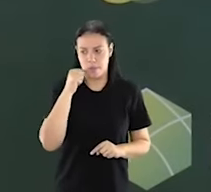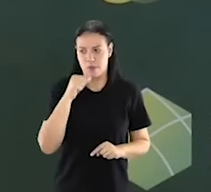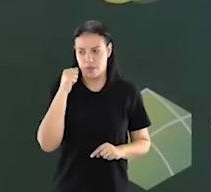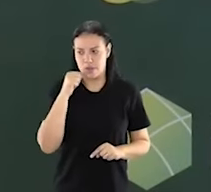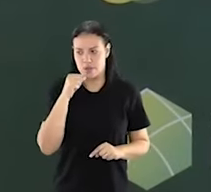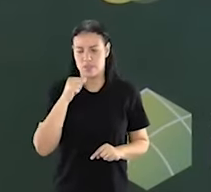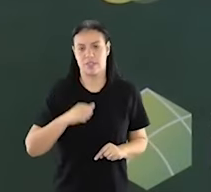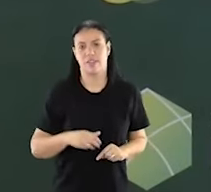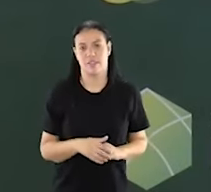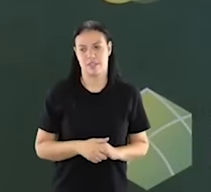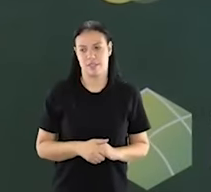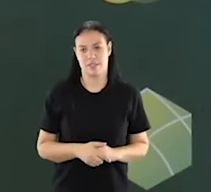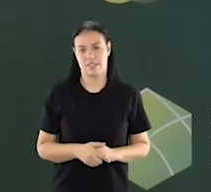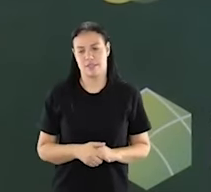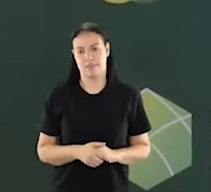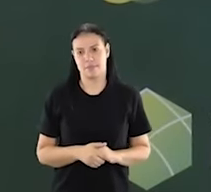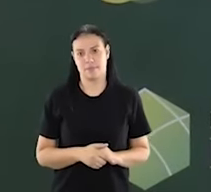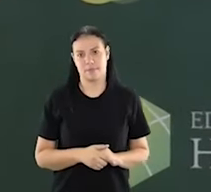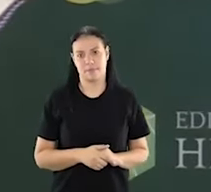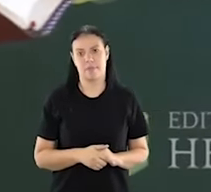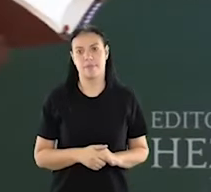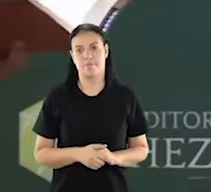como Jesus foi sepultado.